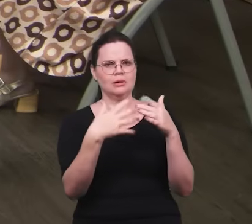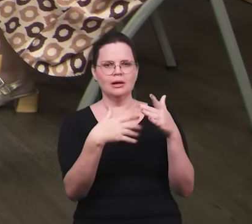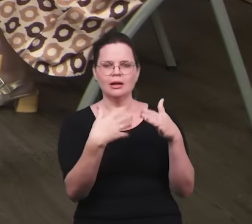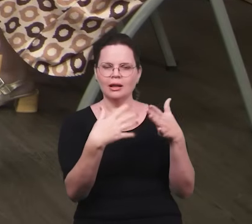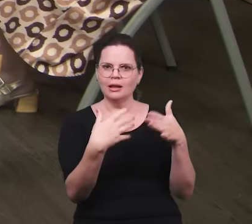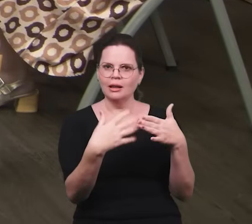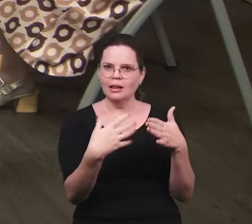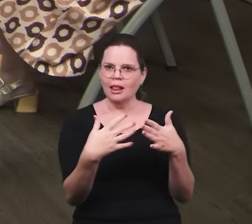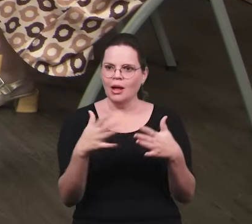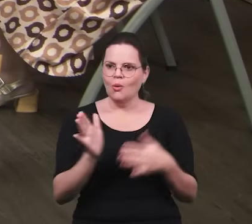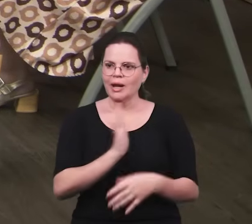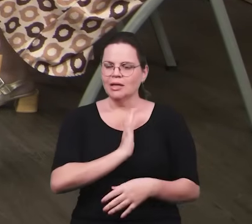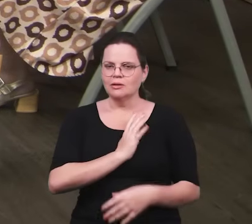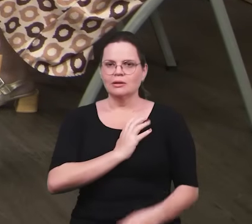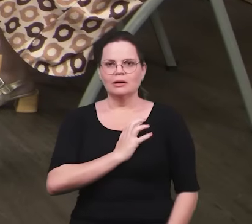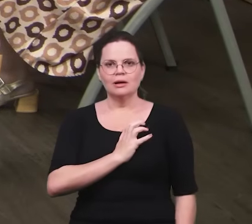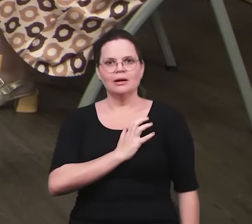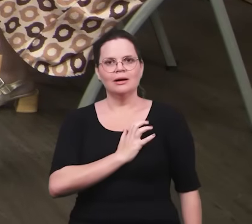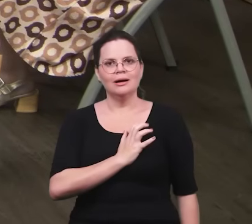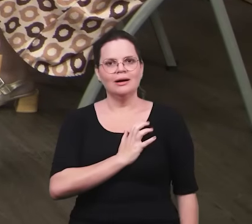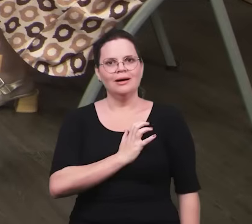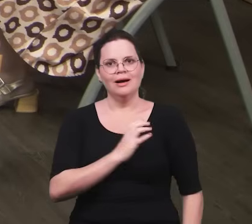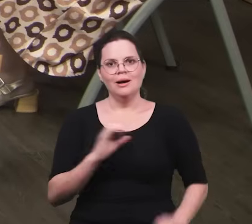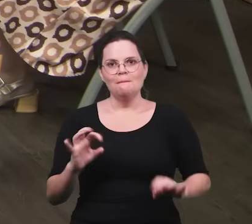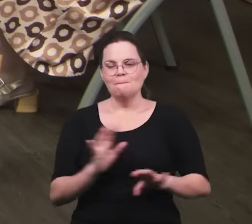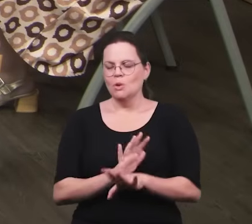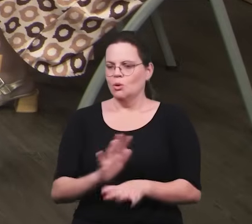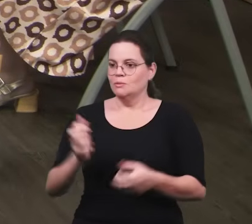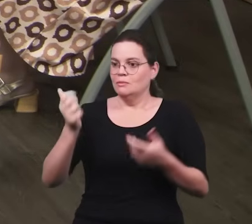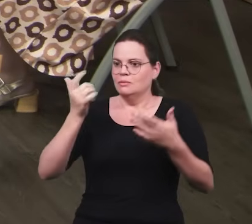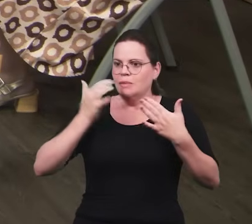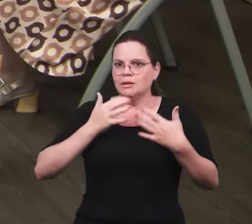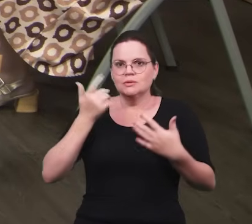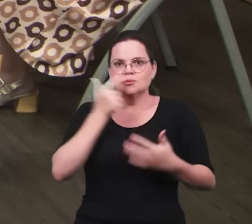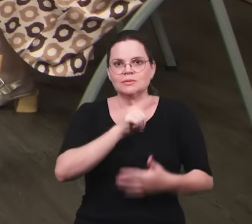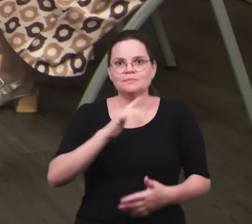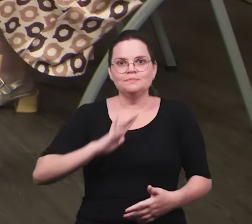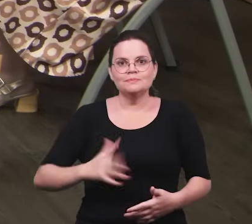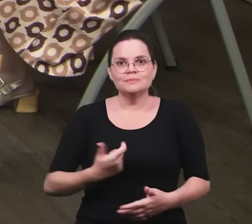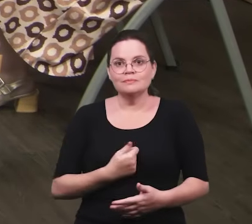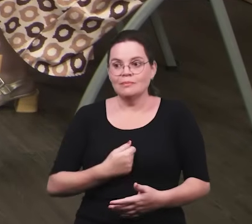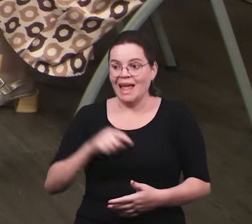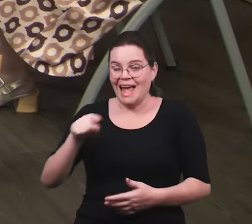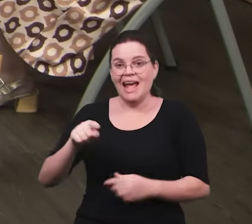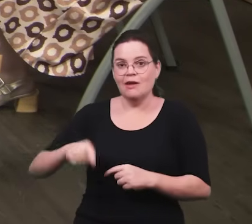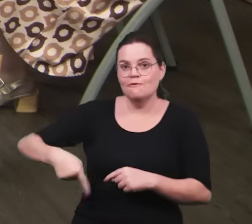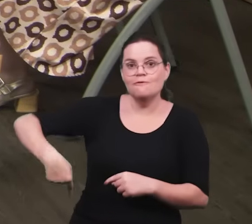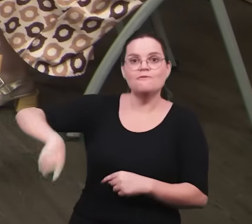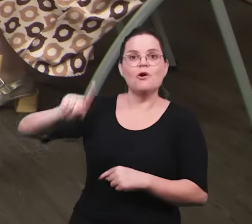que o coração dela estava cheio da bênção, ela foi